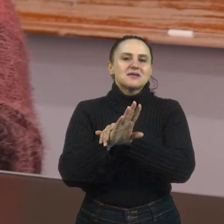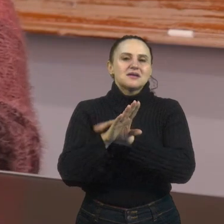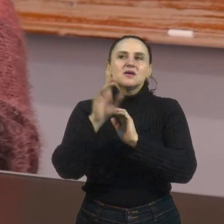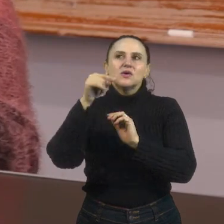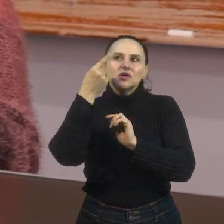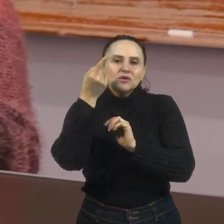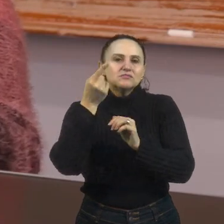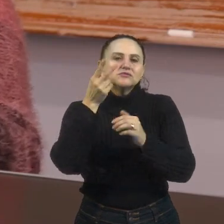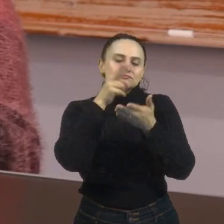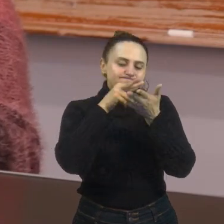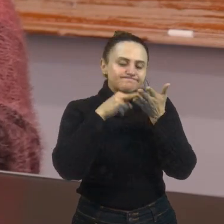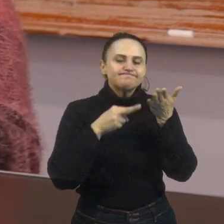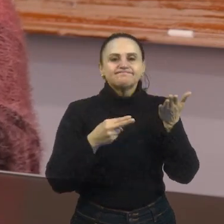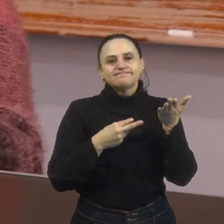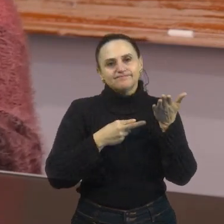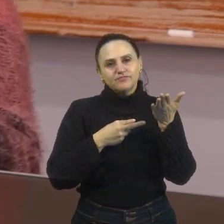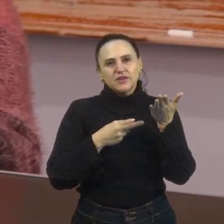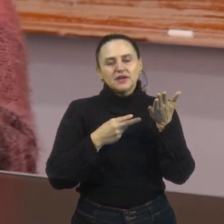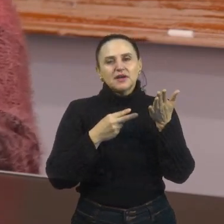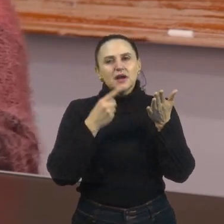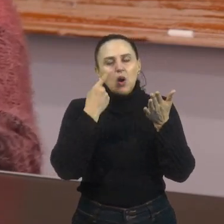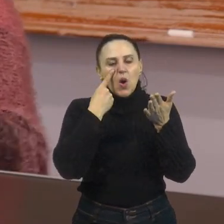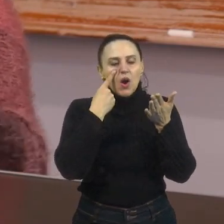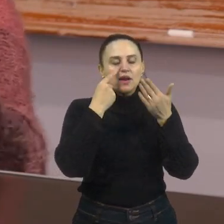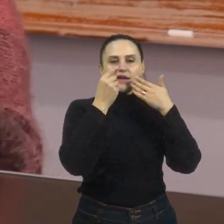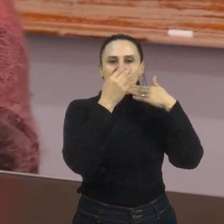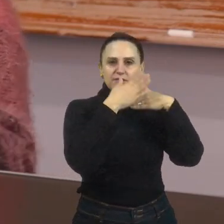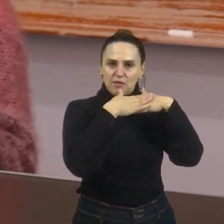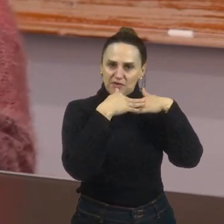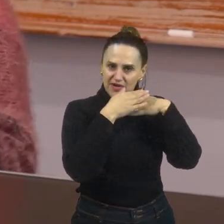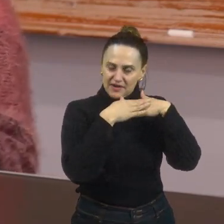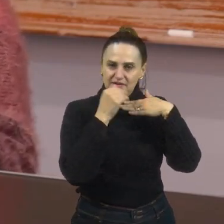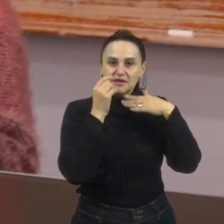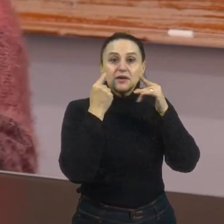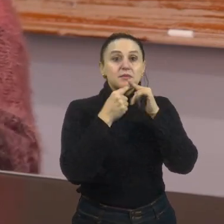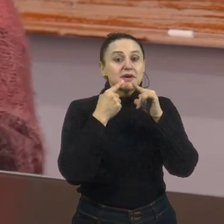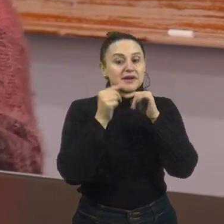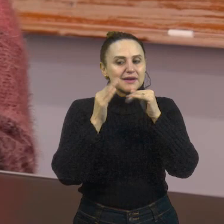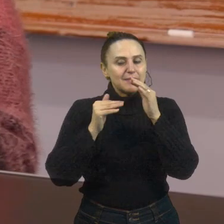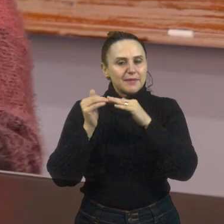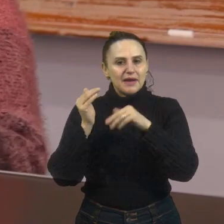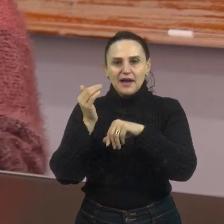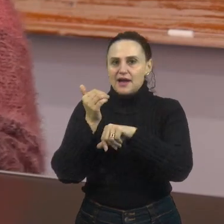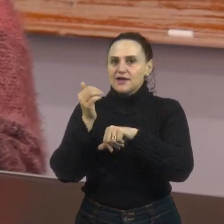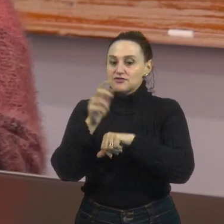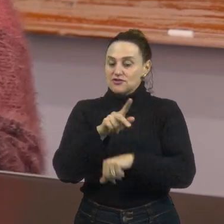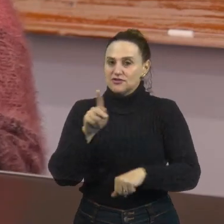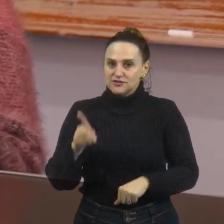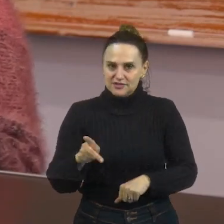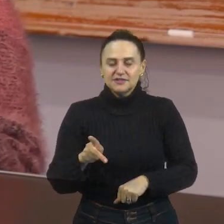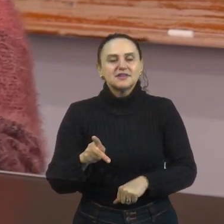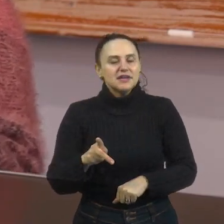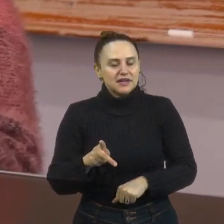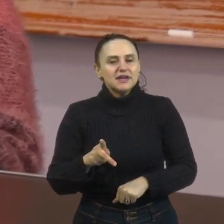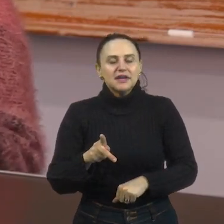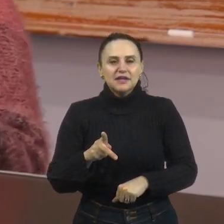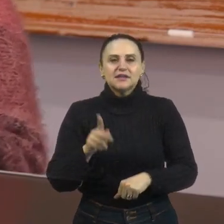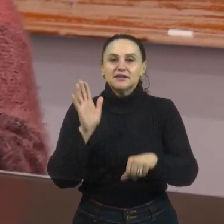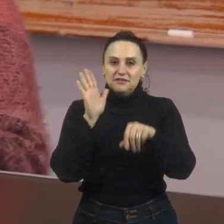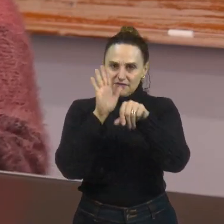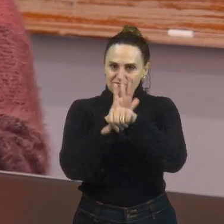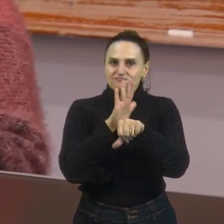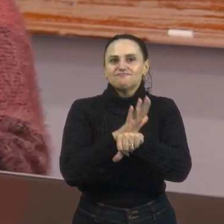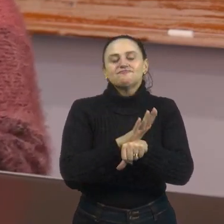carinho, porque vai ser essencial e depois lá na prática docente, eu sei que muitos de vocês já estão na prática docente,